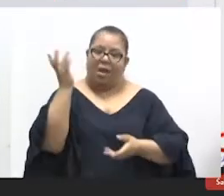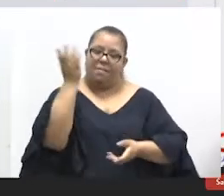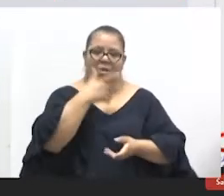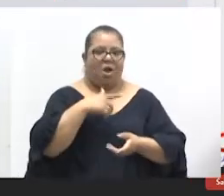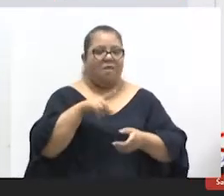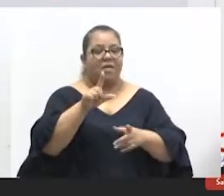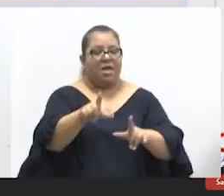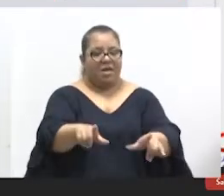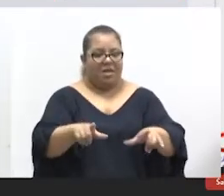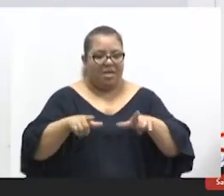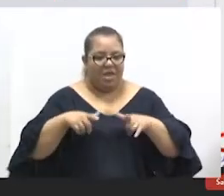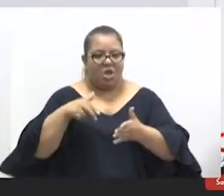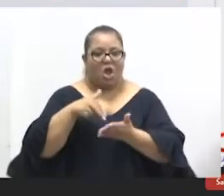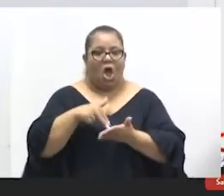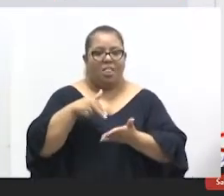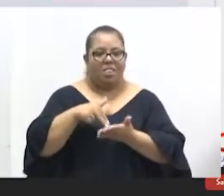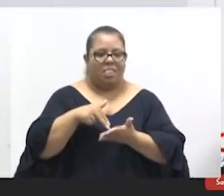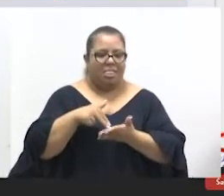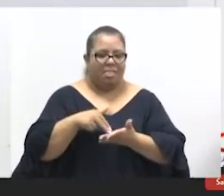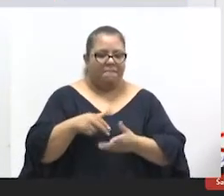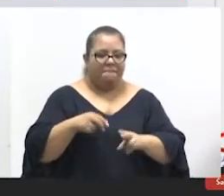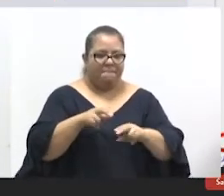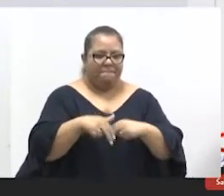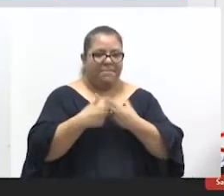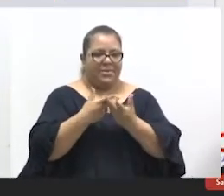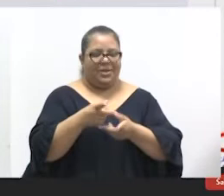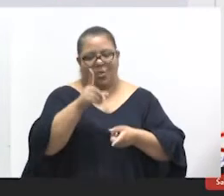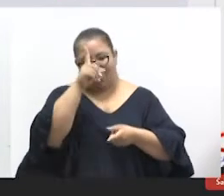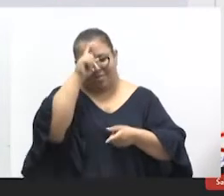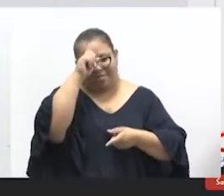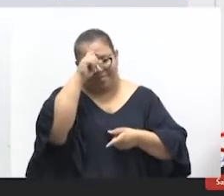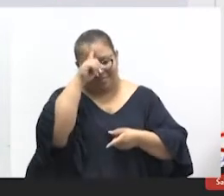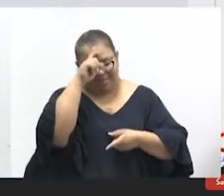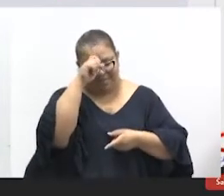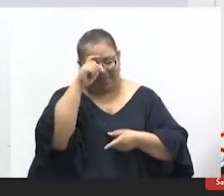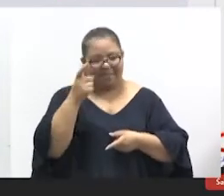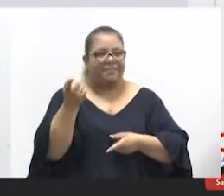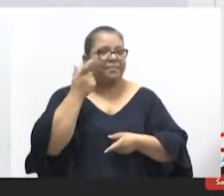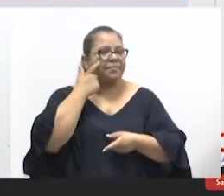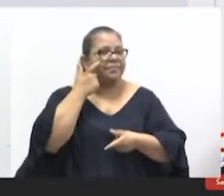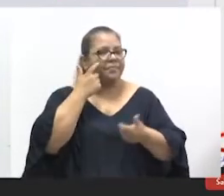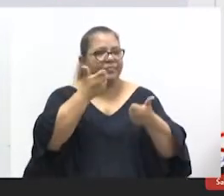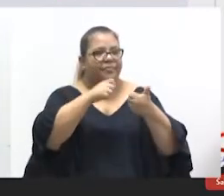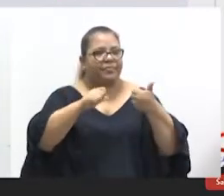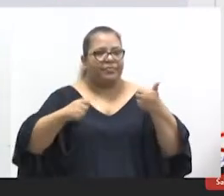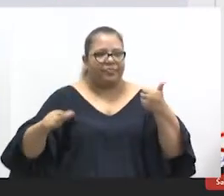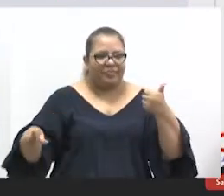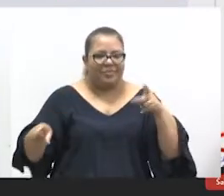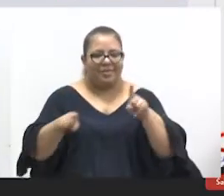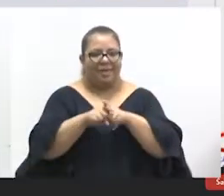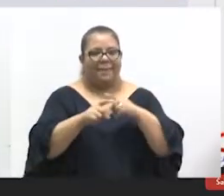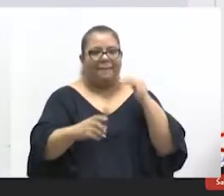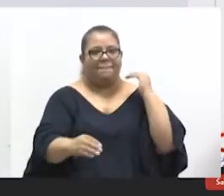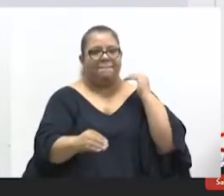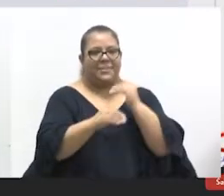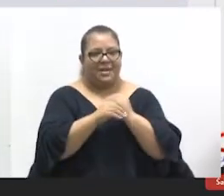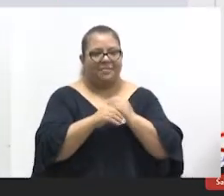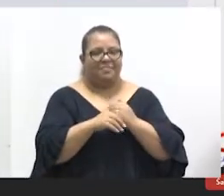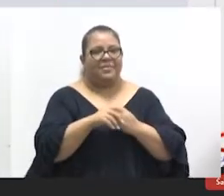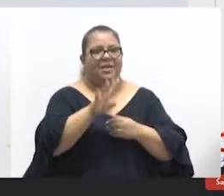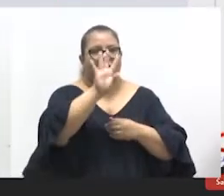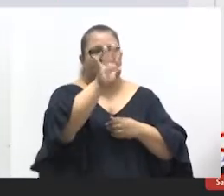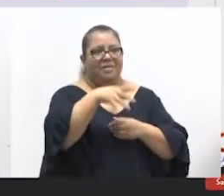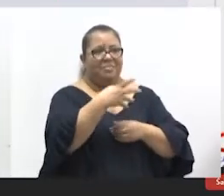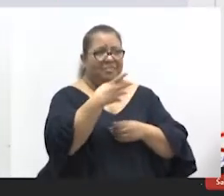faturamento, né? Porque ele cruza esses dados, né? E demonstra isso em forma de painel. Então, nós temos o painel